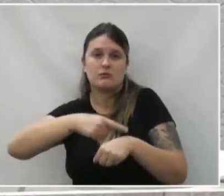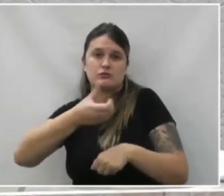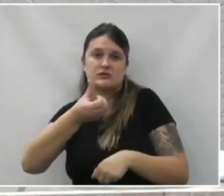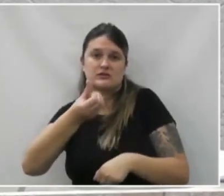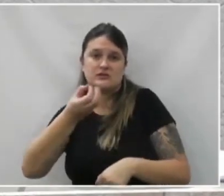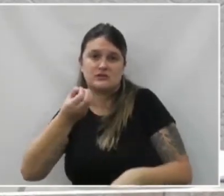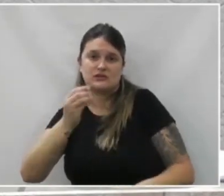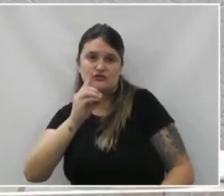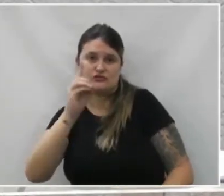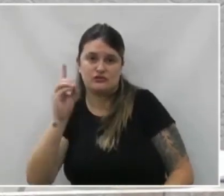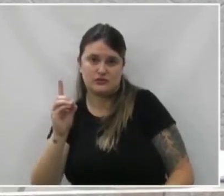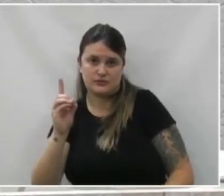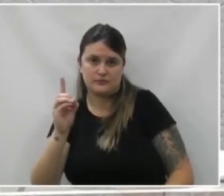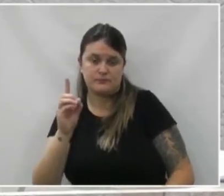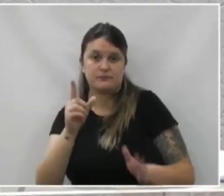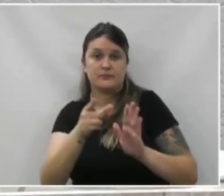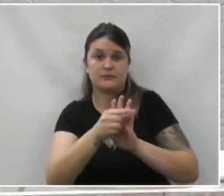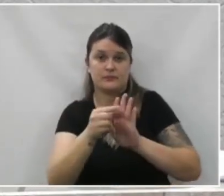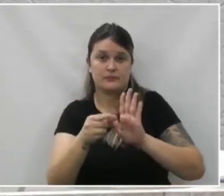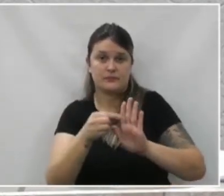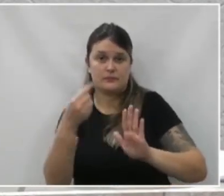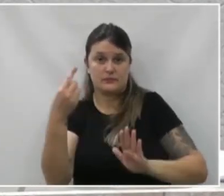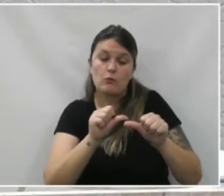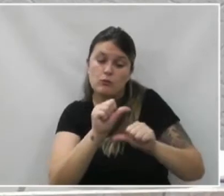Decreto número